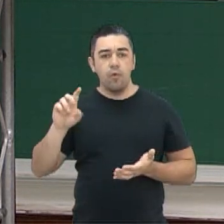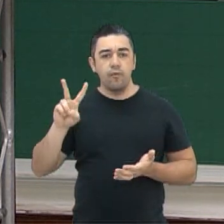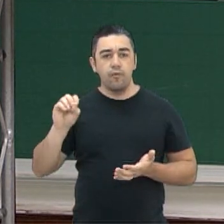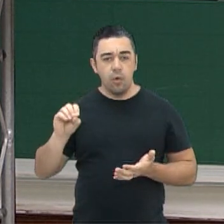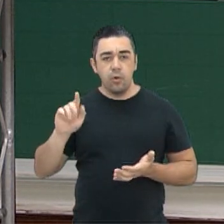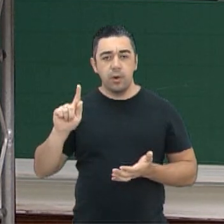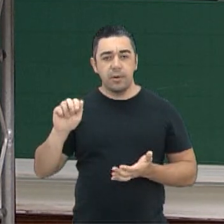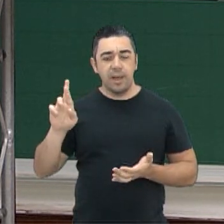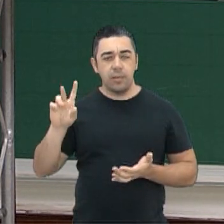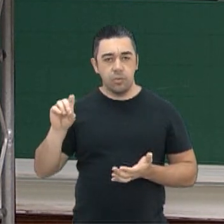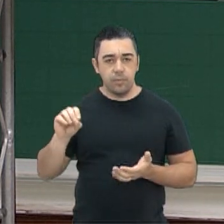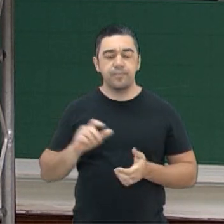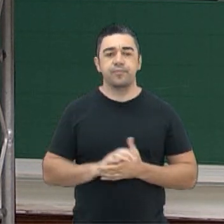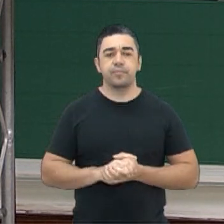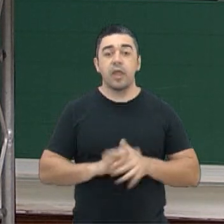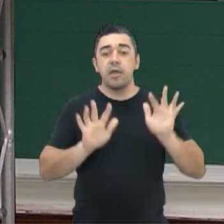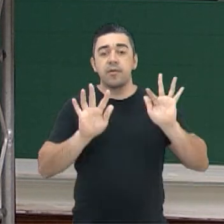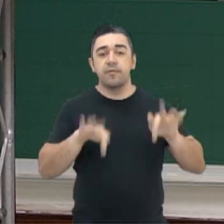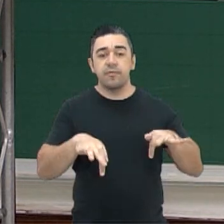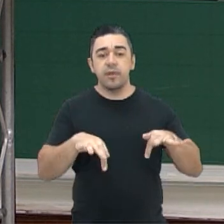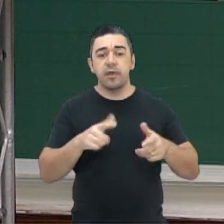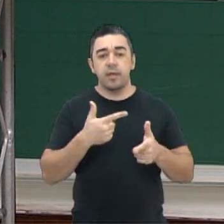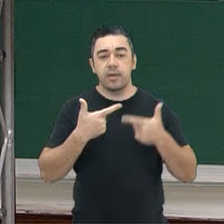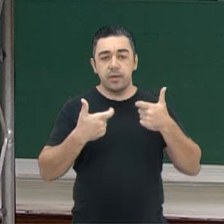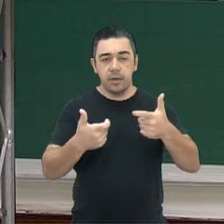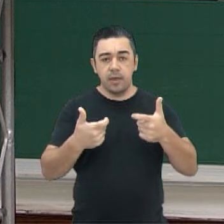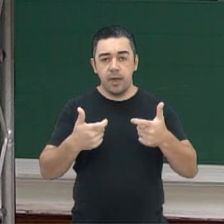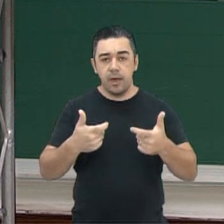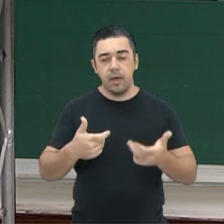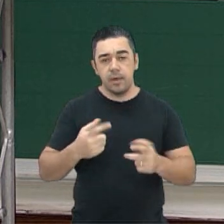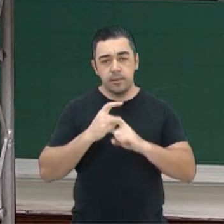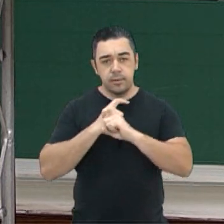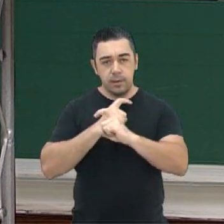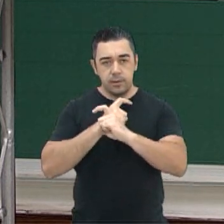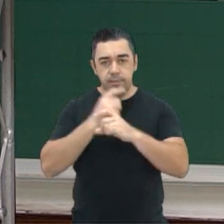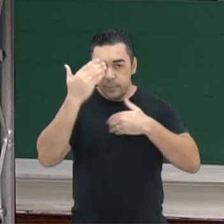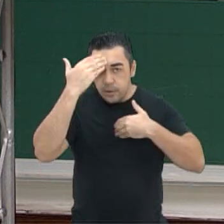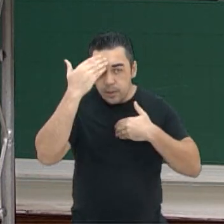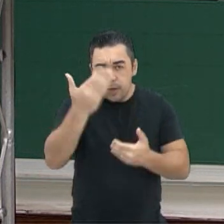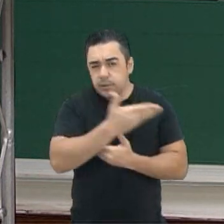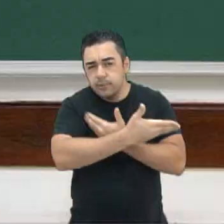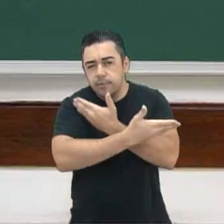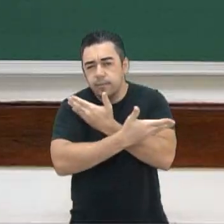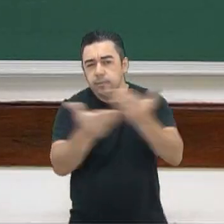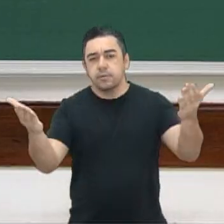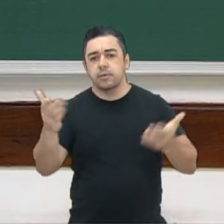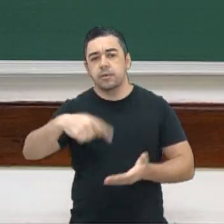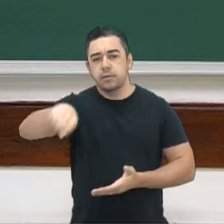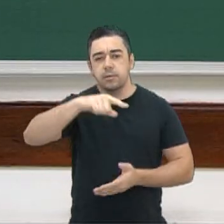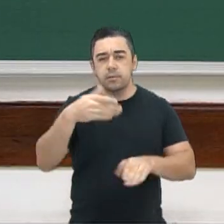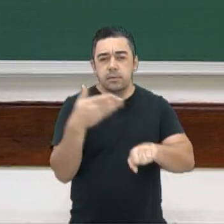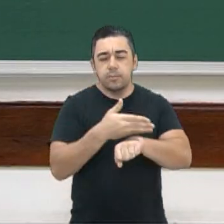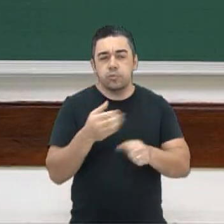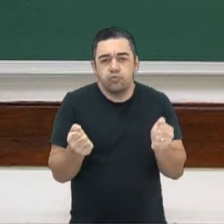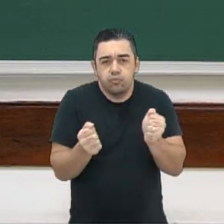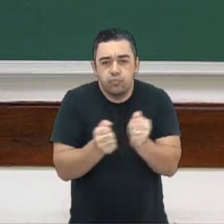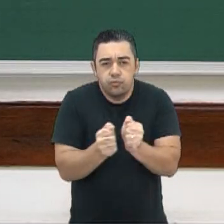da invencibilidade nazista, mudança do foco da Segunda Guerra Mundial. Gostaria de agradecer a todos vocês que estiveram com a